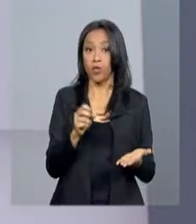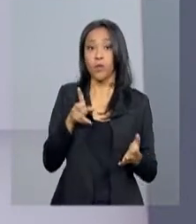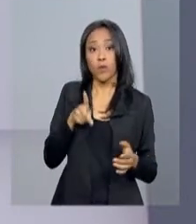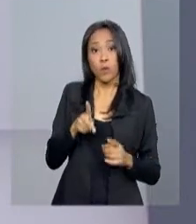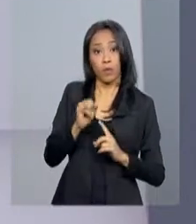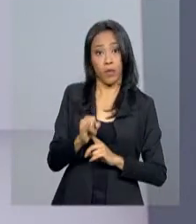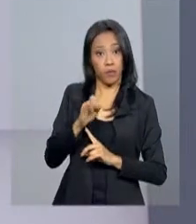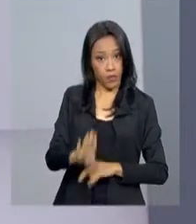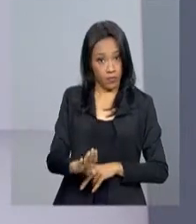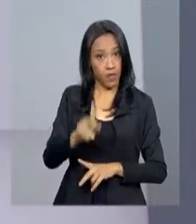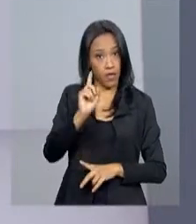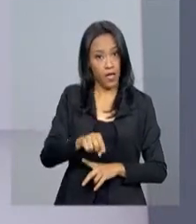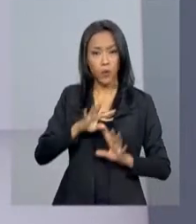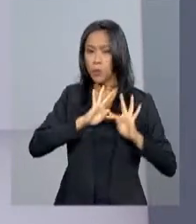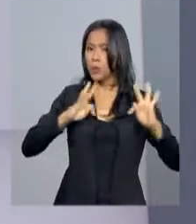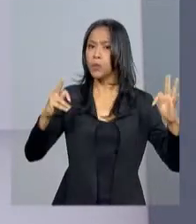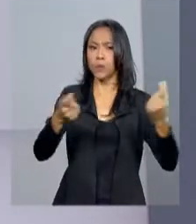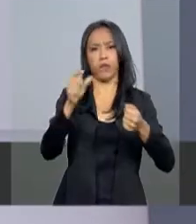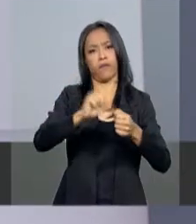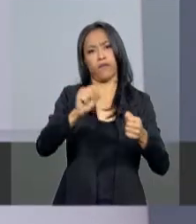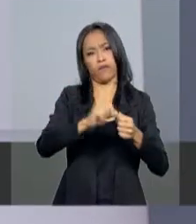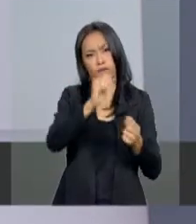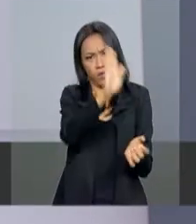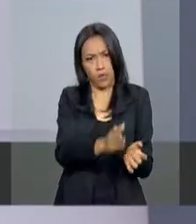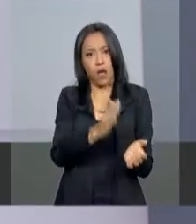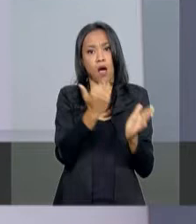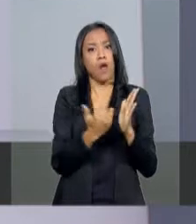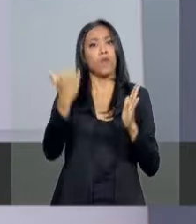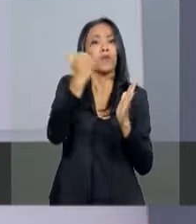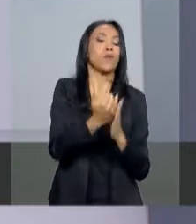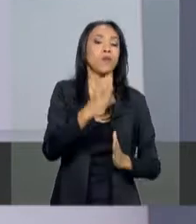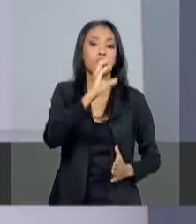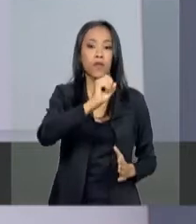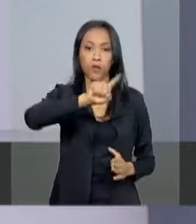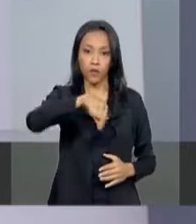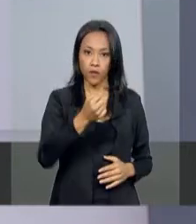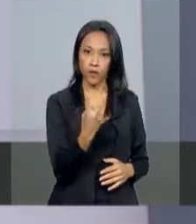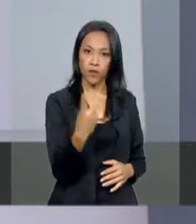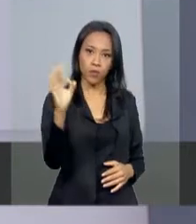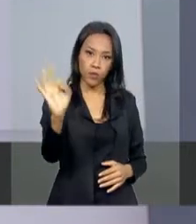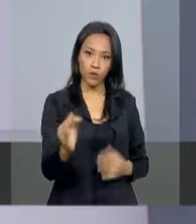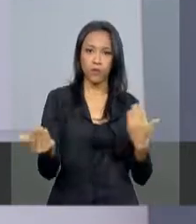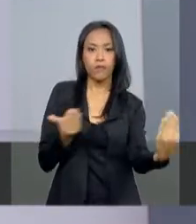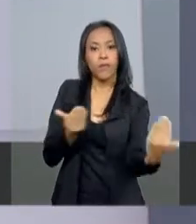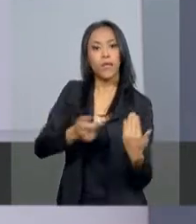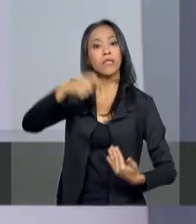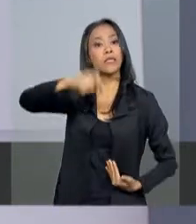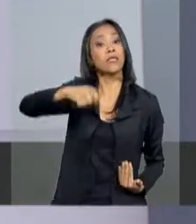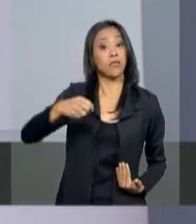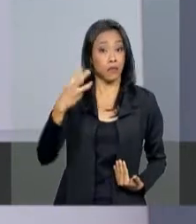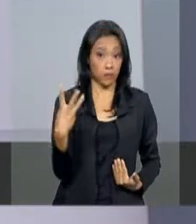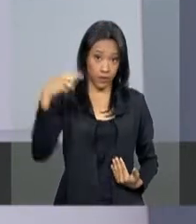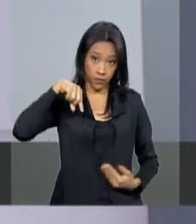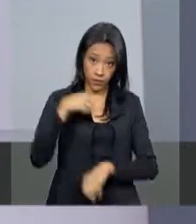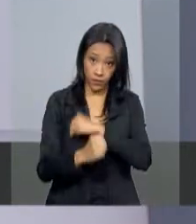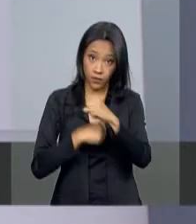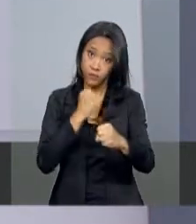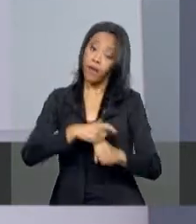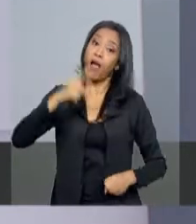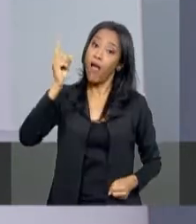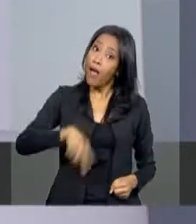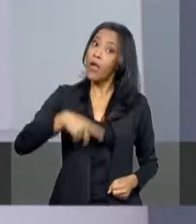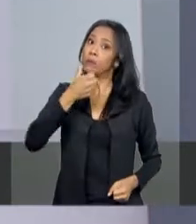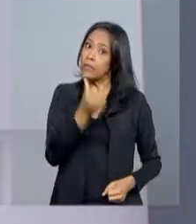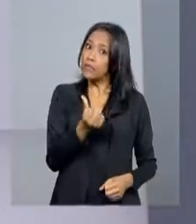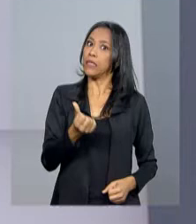e serviços produzidos no país cresceu 0,2 por cento na comparação com o primeiro trimestre do ano foi o sexto resultado